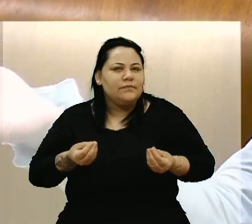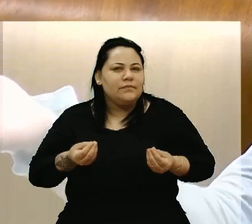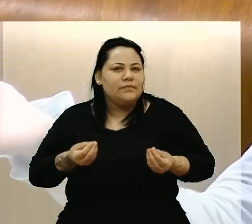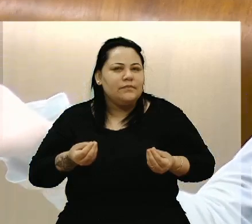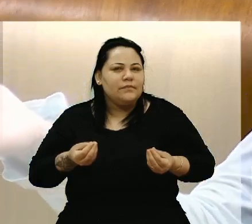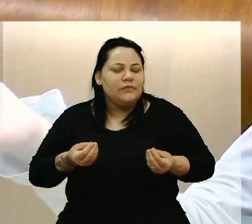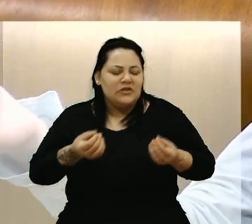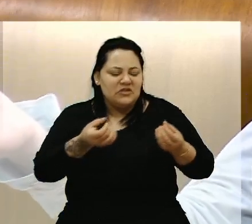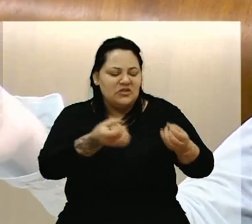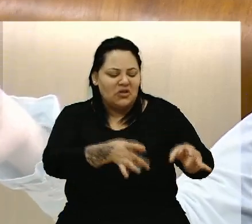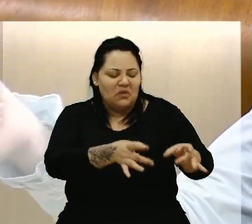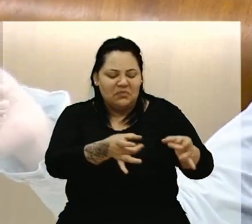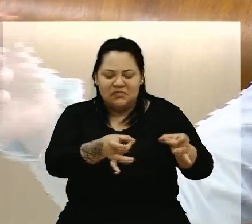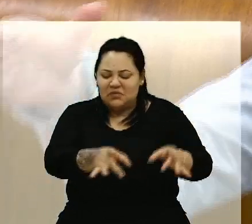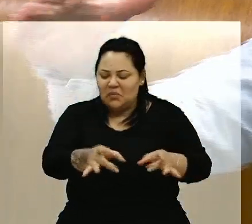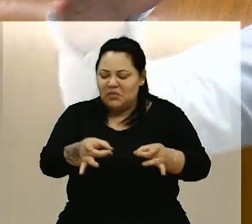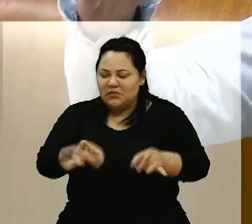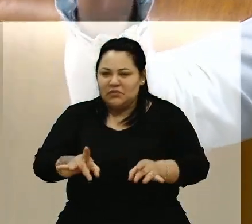sobras de lã,